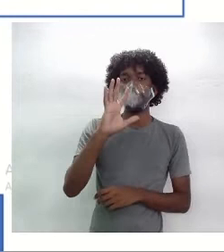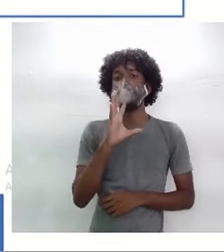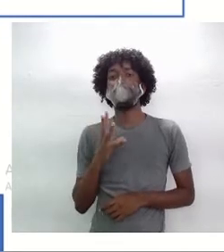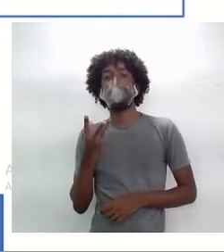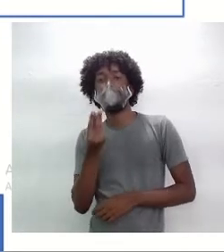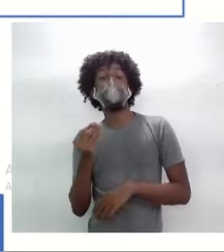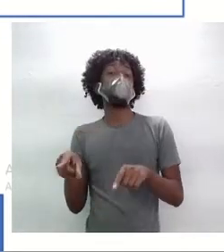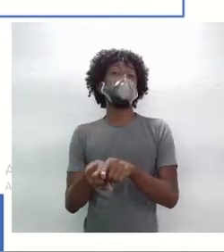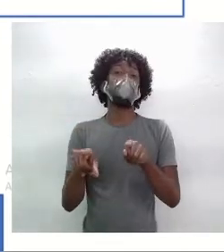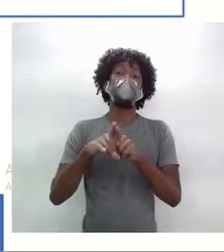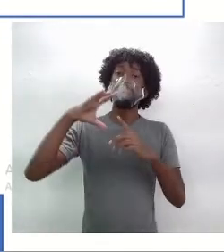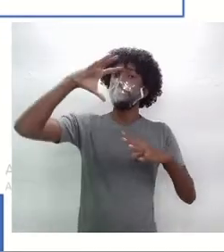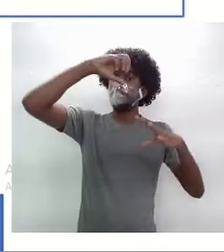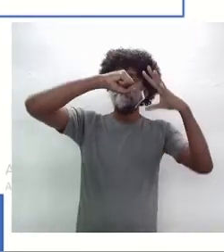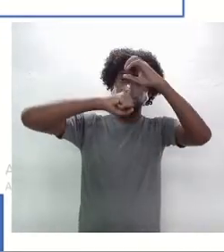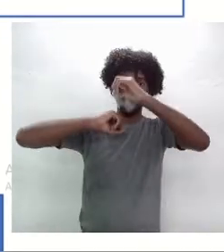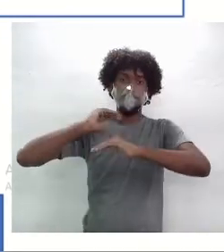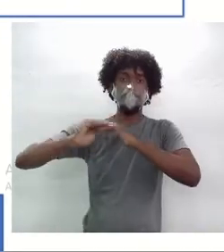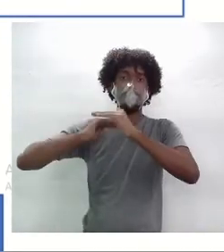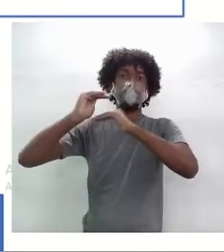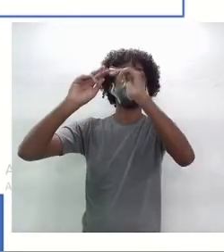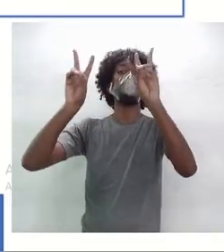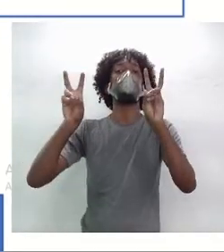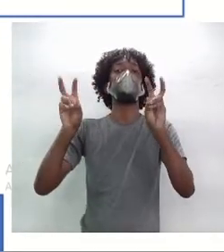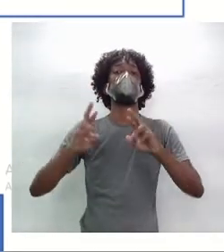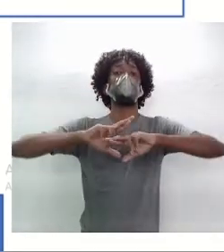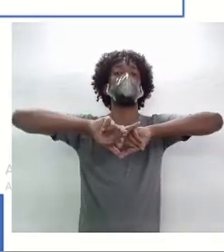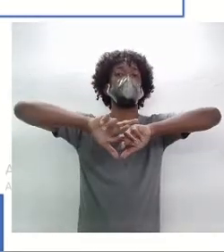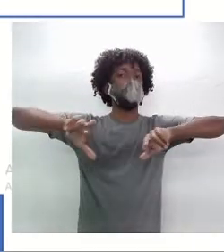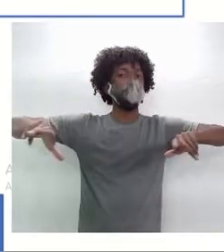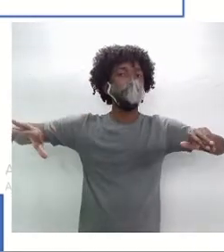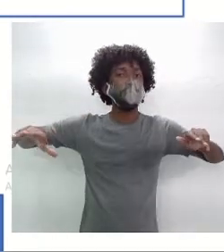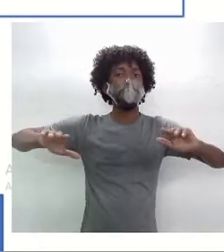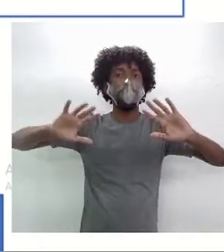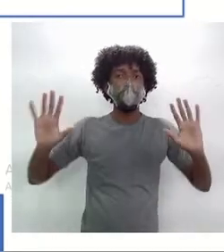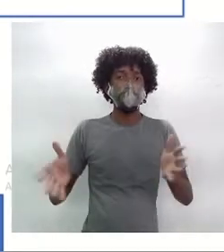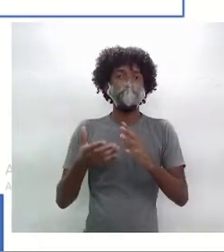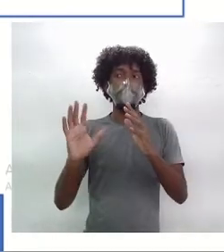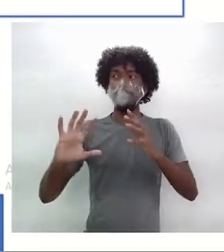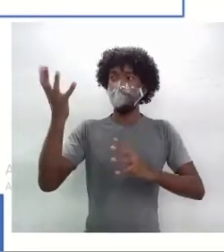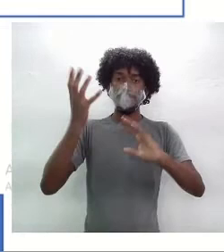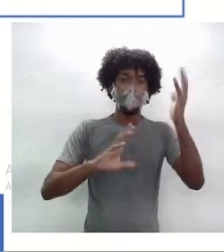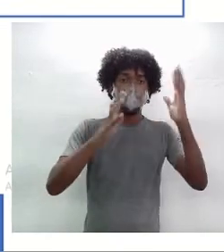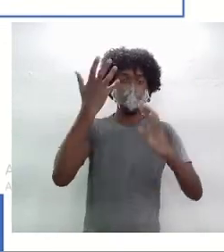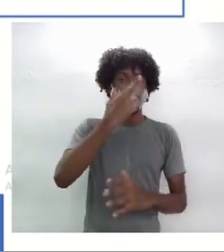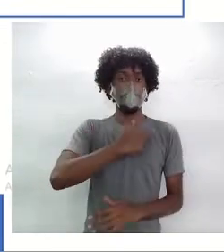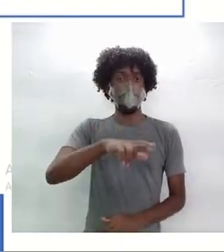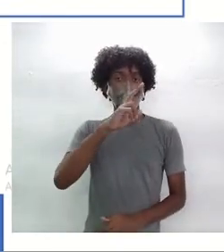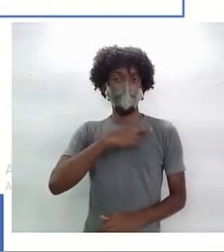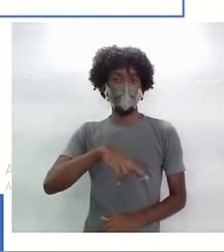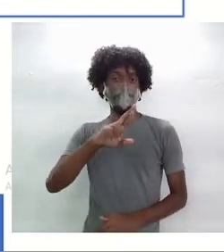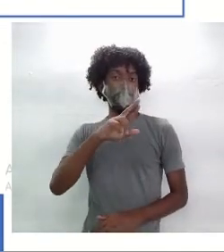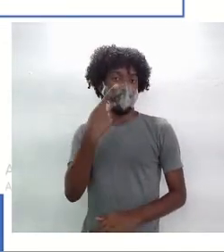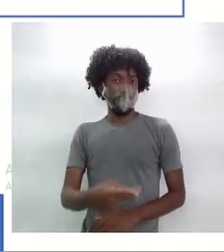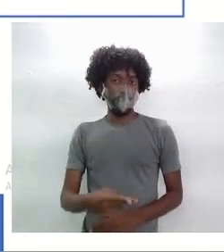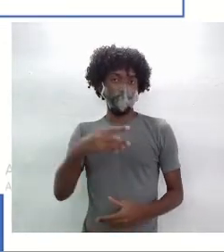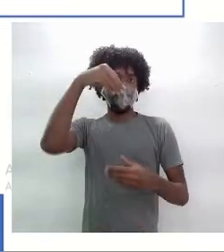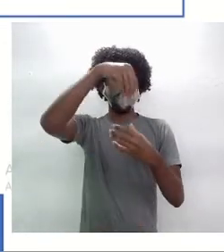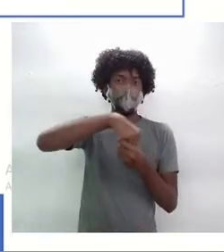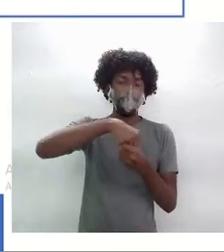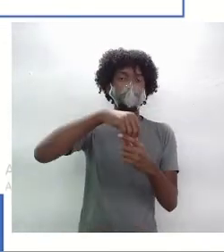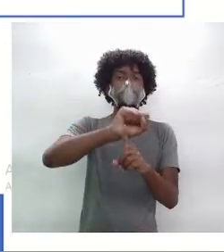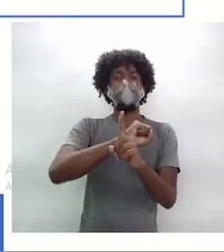e aprendizagem em relação às diferentes manifestações religiosas que estão inseridas em